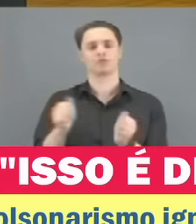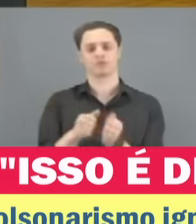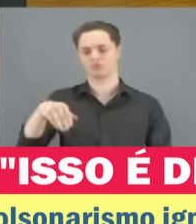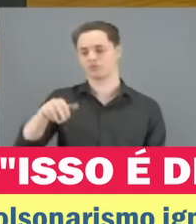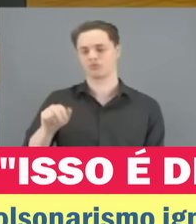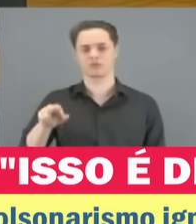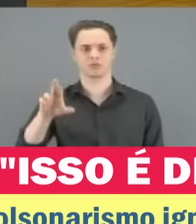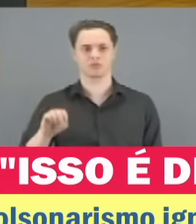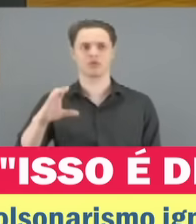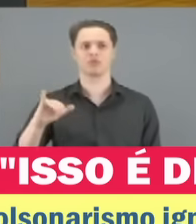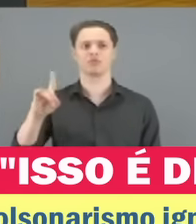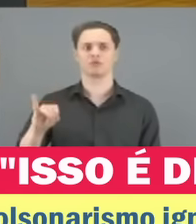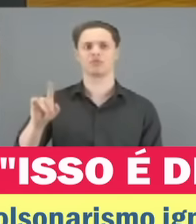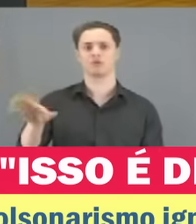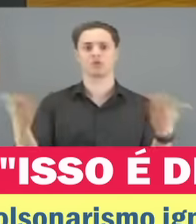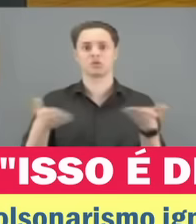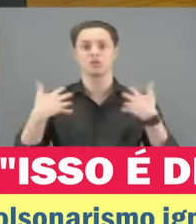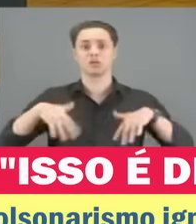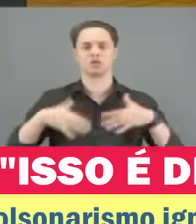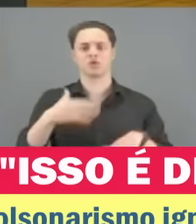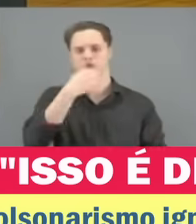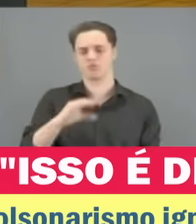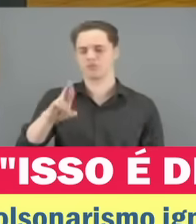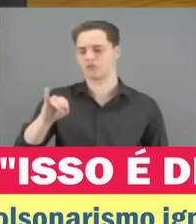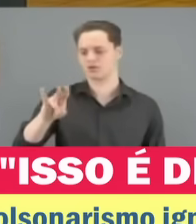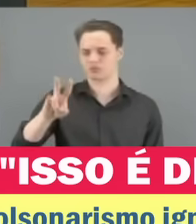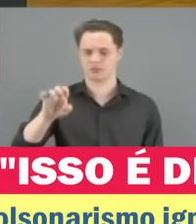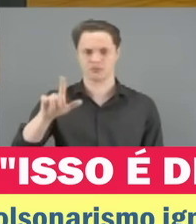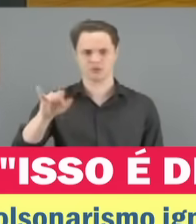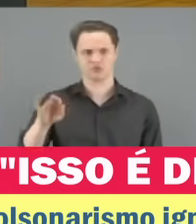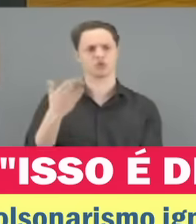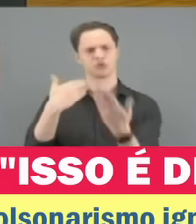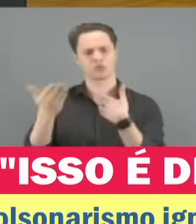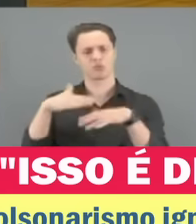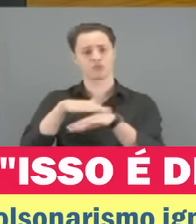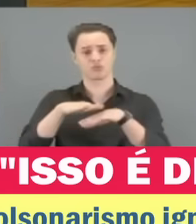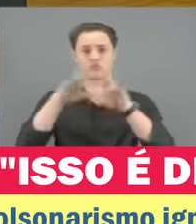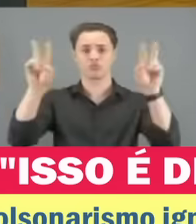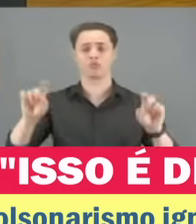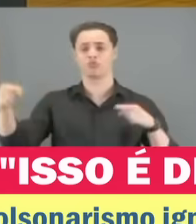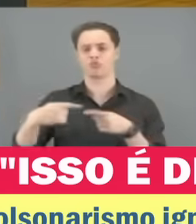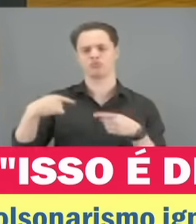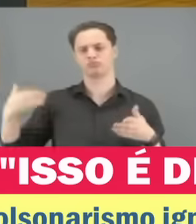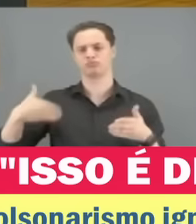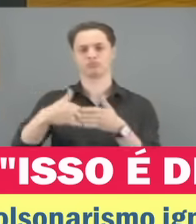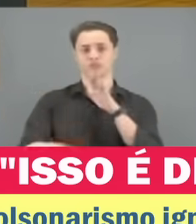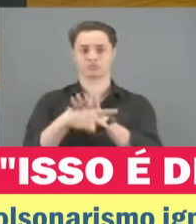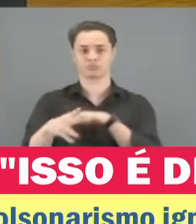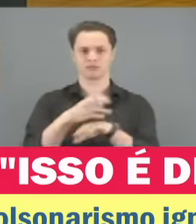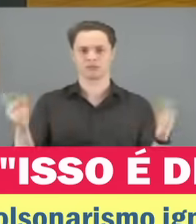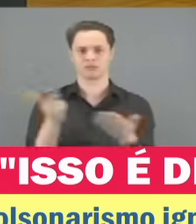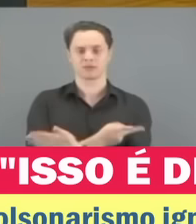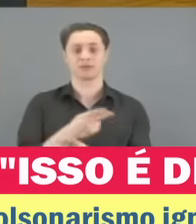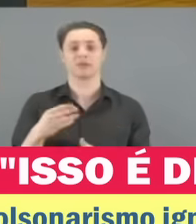abrindo o bico, e por isso o desespero, e o Crivellati fazia diálogos relativos ao passo a passo do golpe que estava no